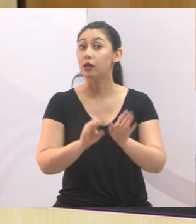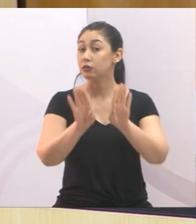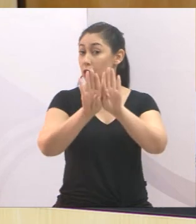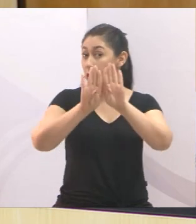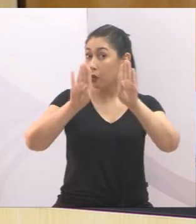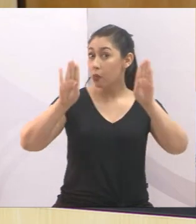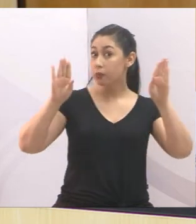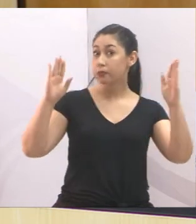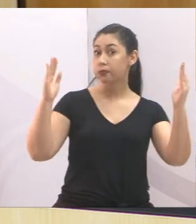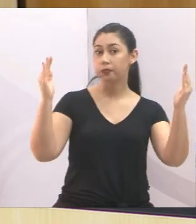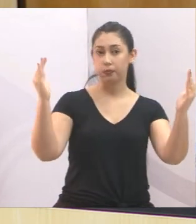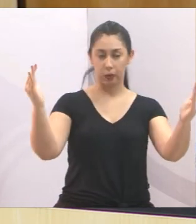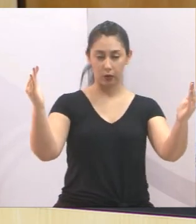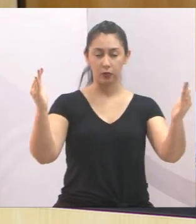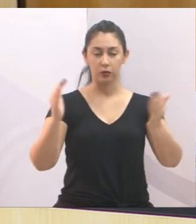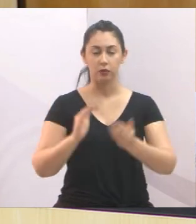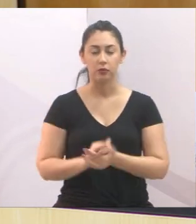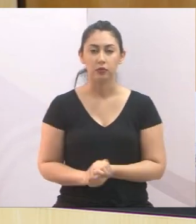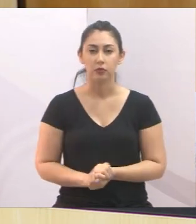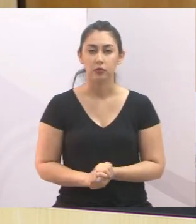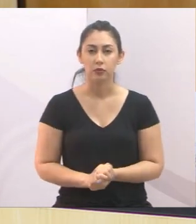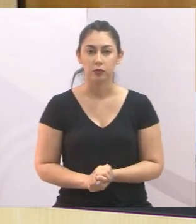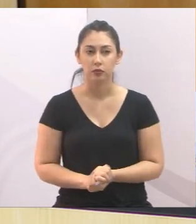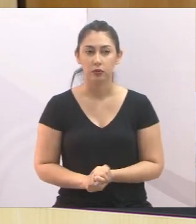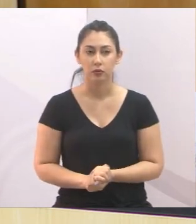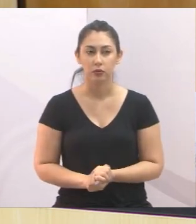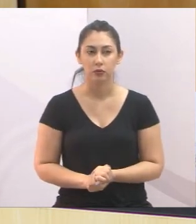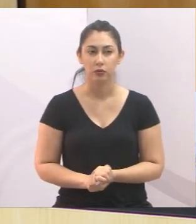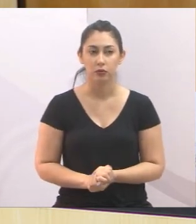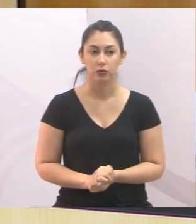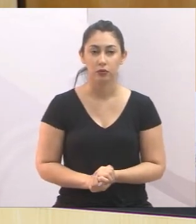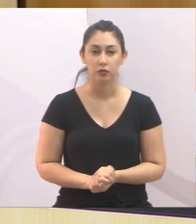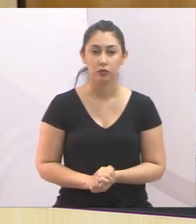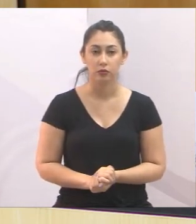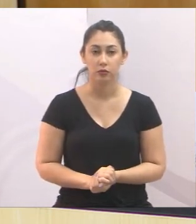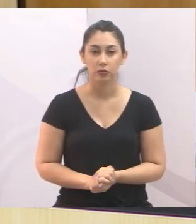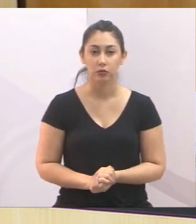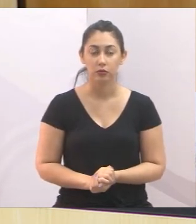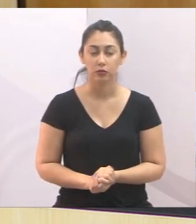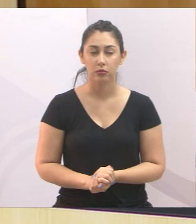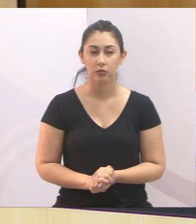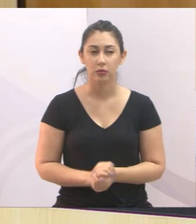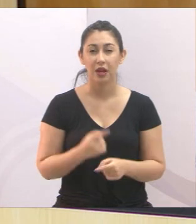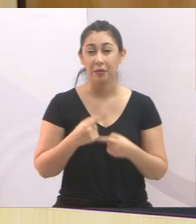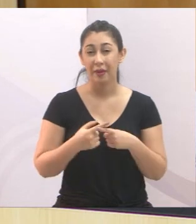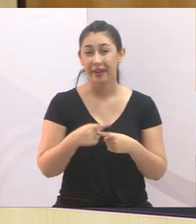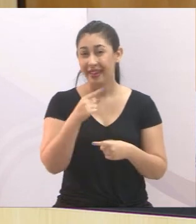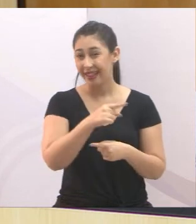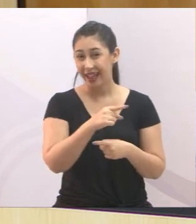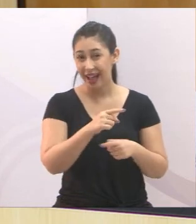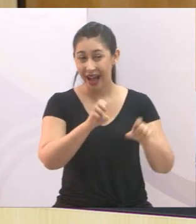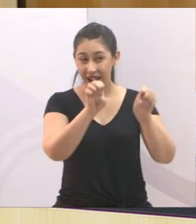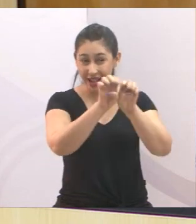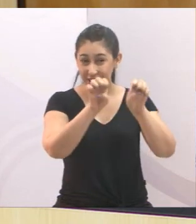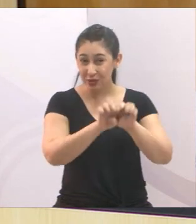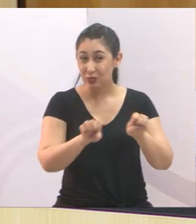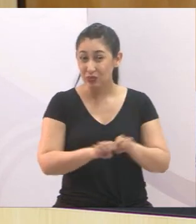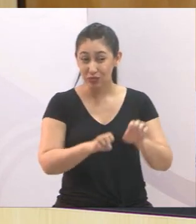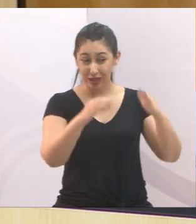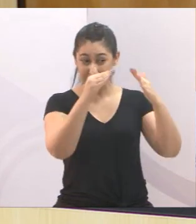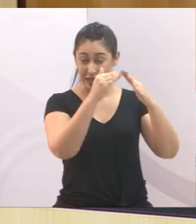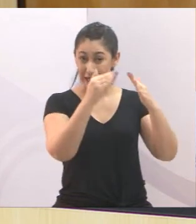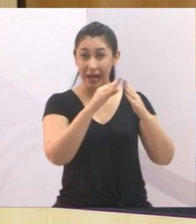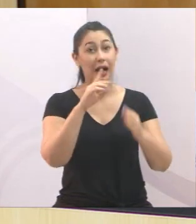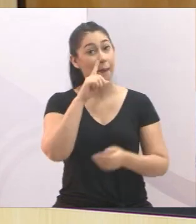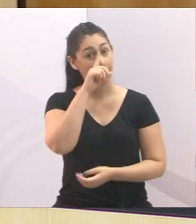do condomínio e no corredor existente entre uma casa e outra, pois há assoreamento comprometendo a estrutura das casas, tão como invadindo